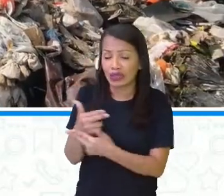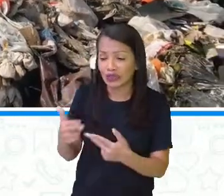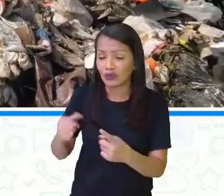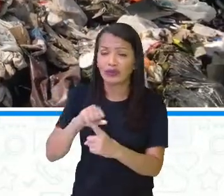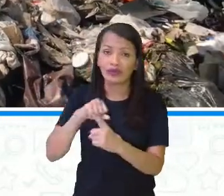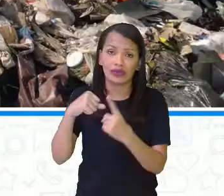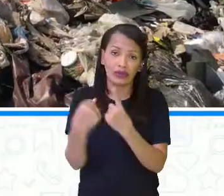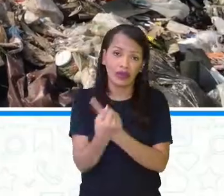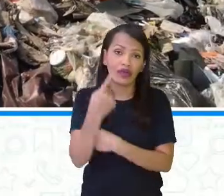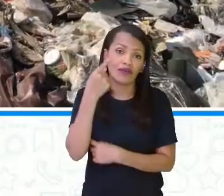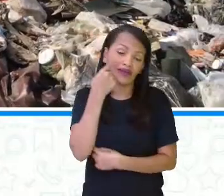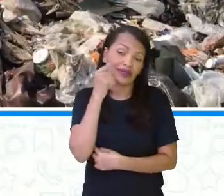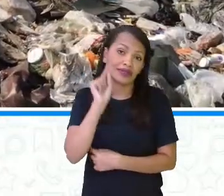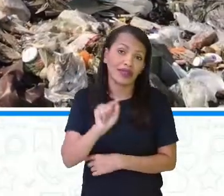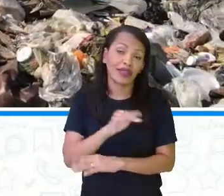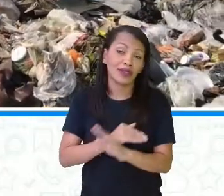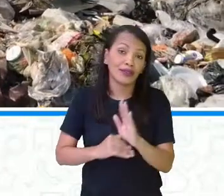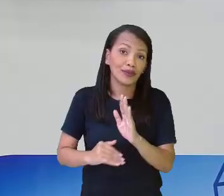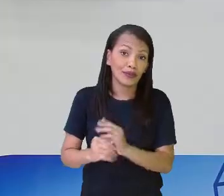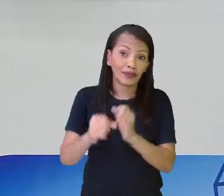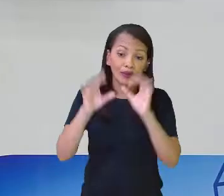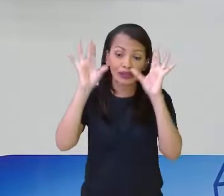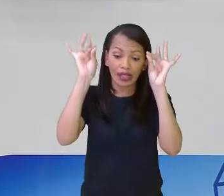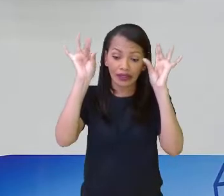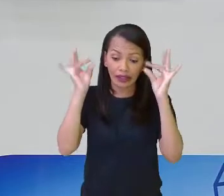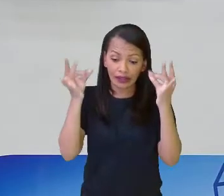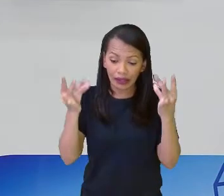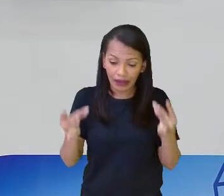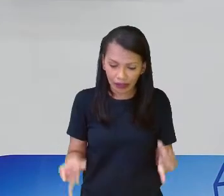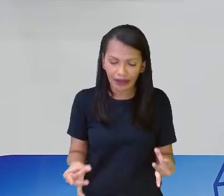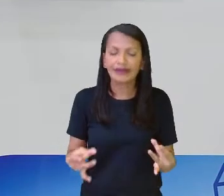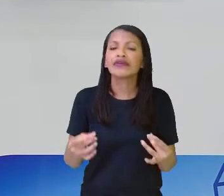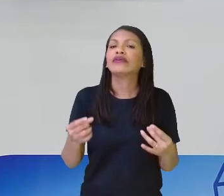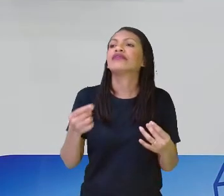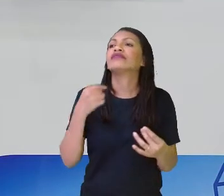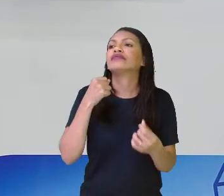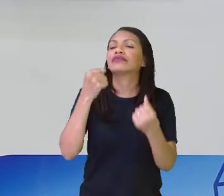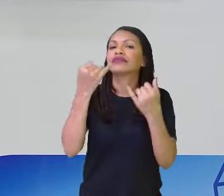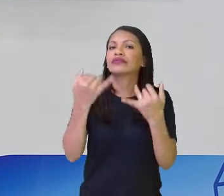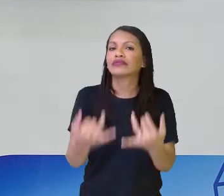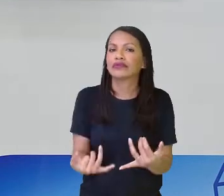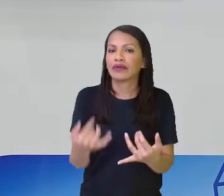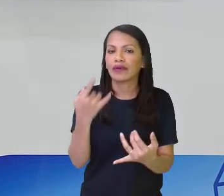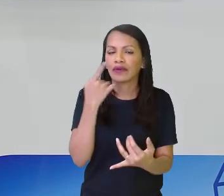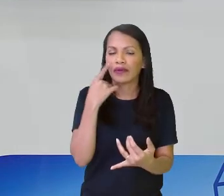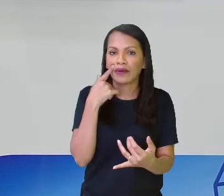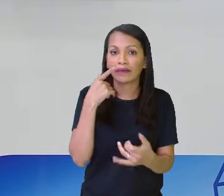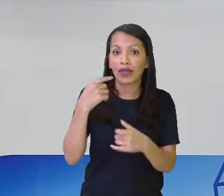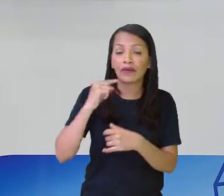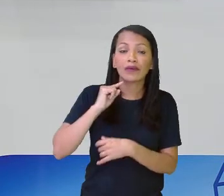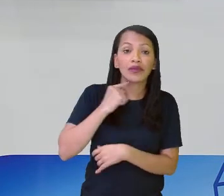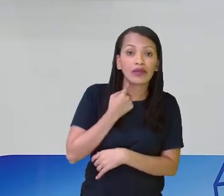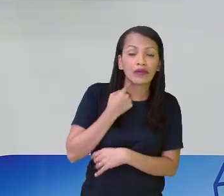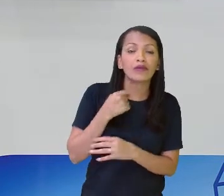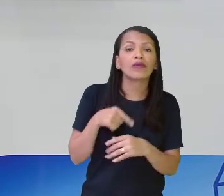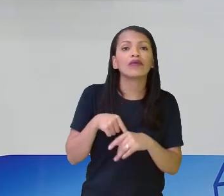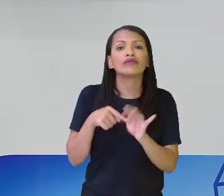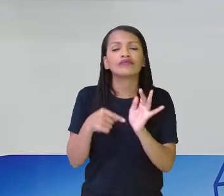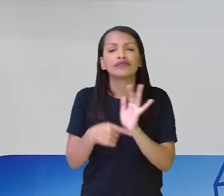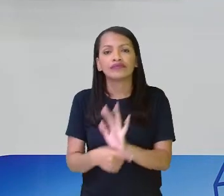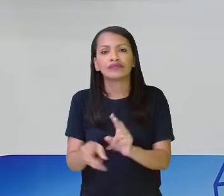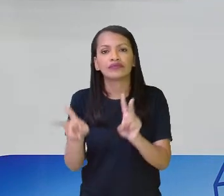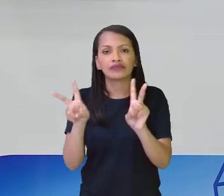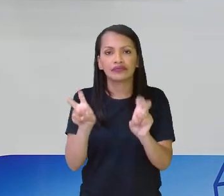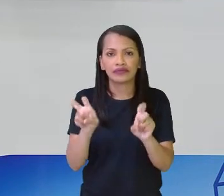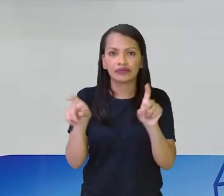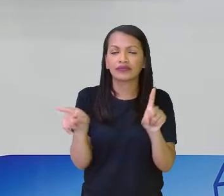social. Veja que tudo que a gente abordou aqui sobre reportagens está falando aqui sobre essa questão do lixo. Por isso que eu trouxe esse tema também, que